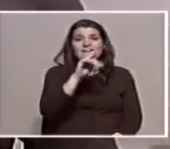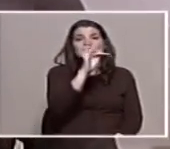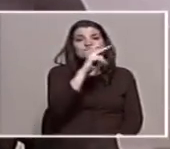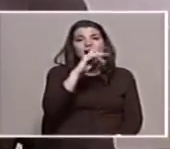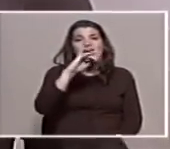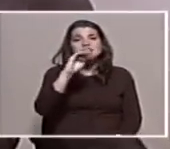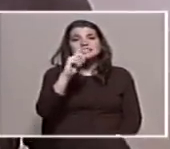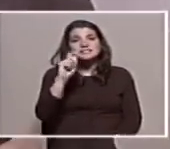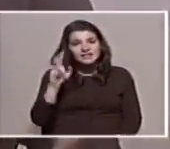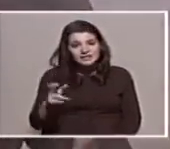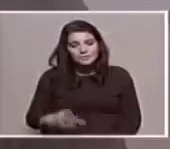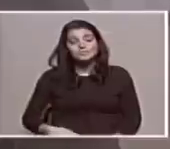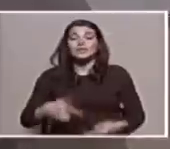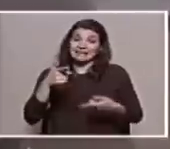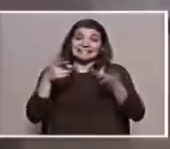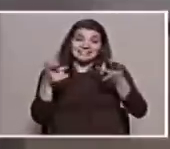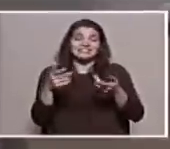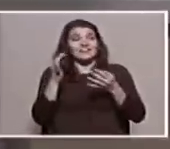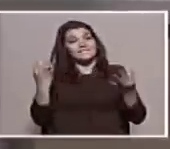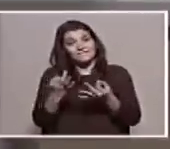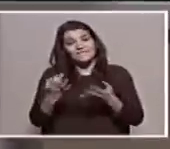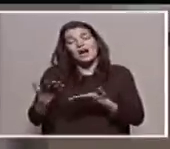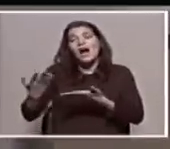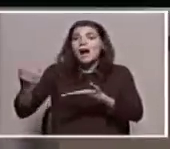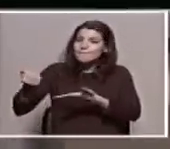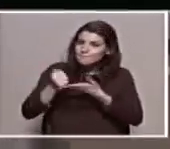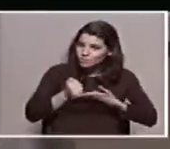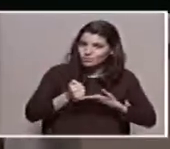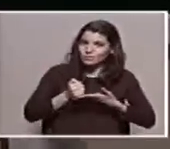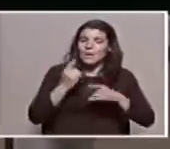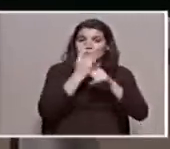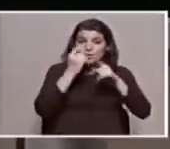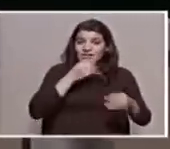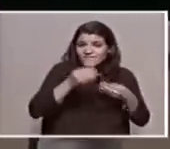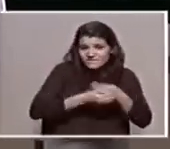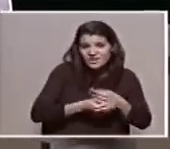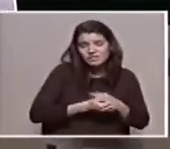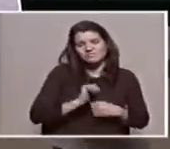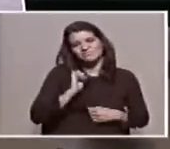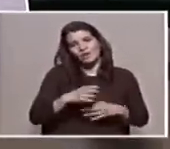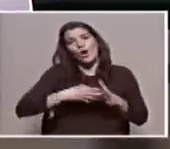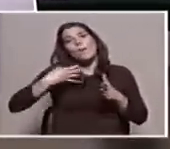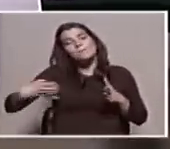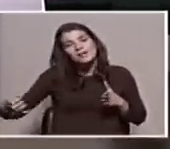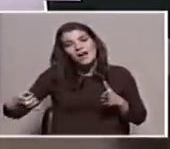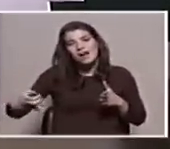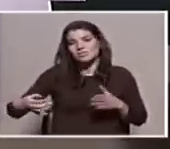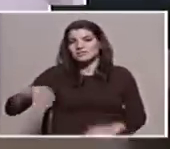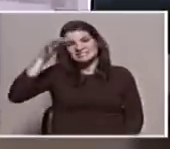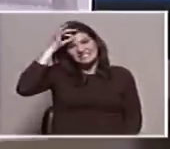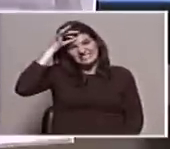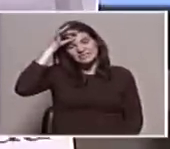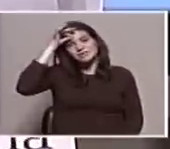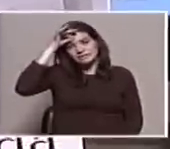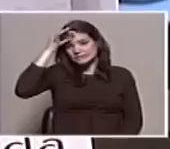foram as pessoas que felizmente apoiaram porque ser velho é muito complicado e as marcas não tão para viradas